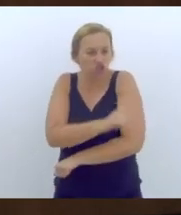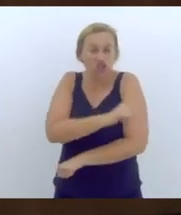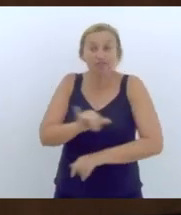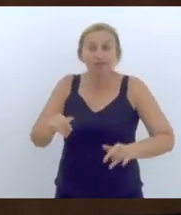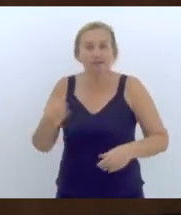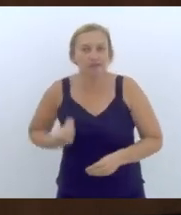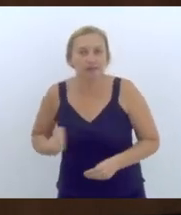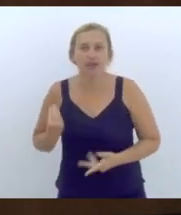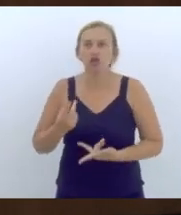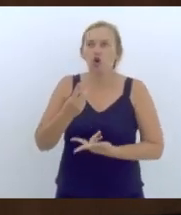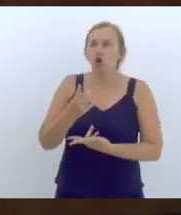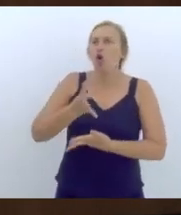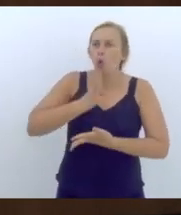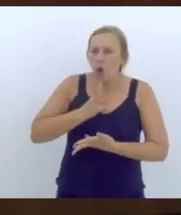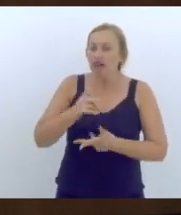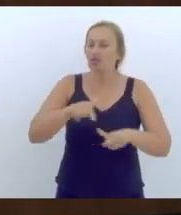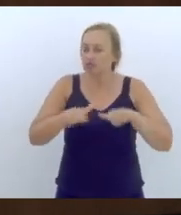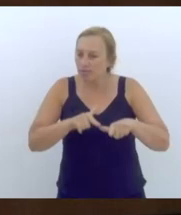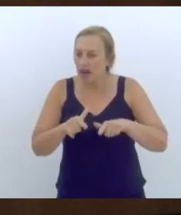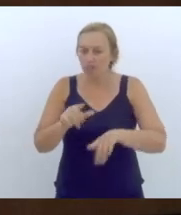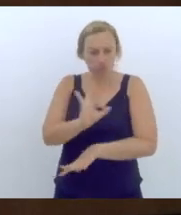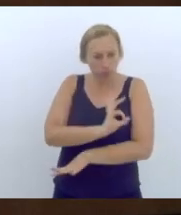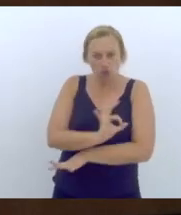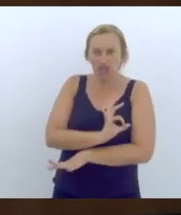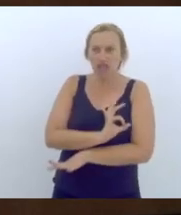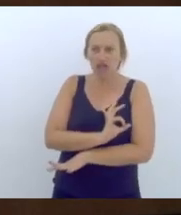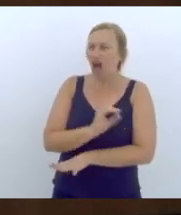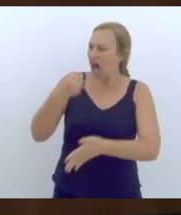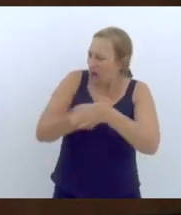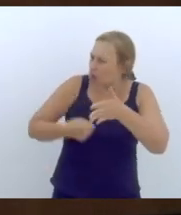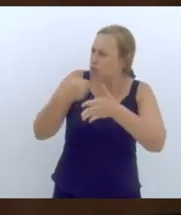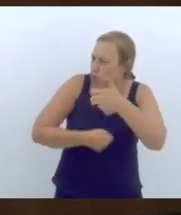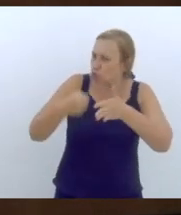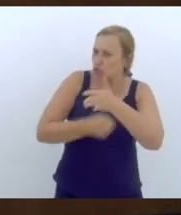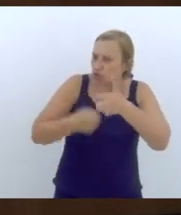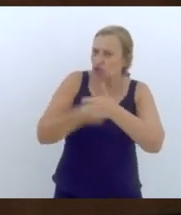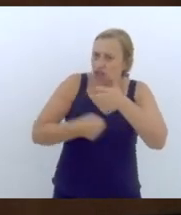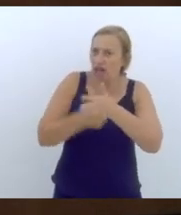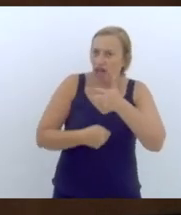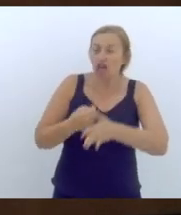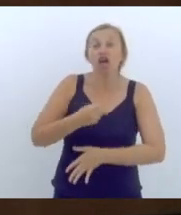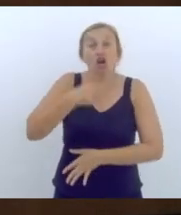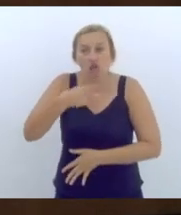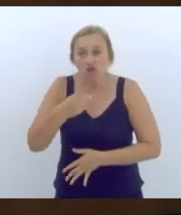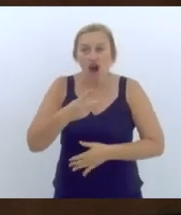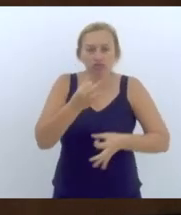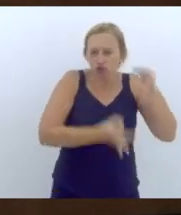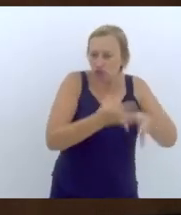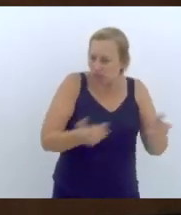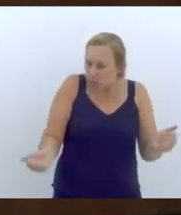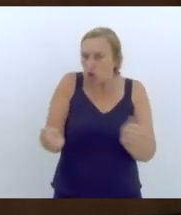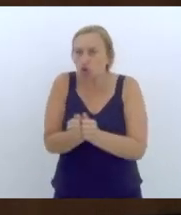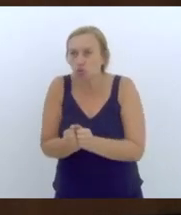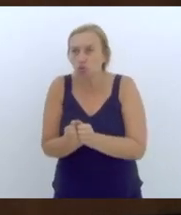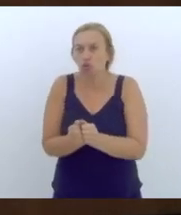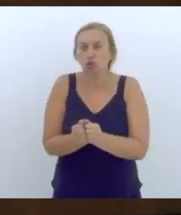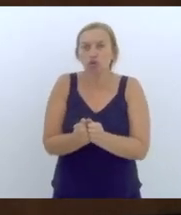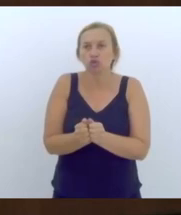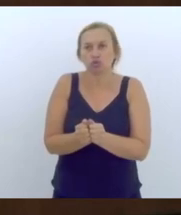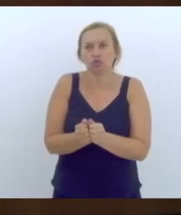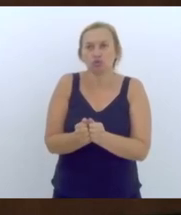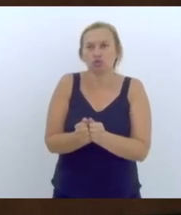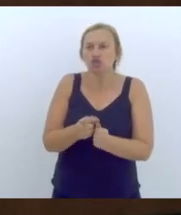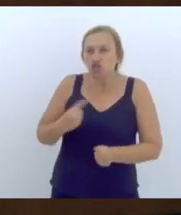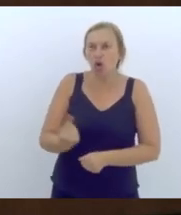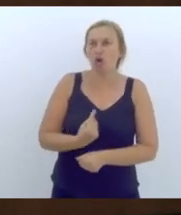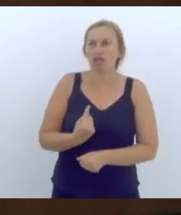passando. Reconheço o trabalho dos policiais, a luta e a batalha, onde eu falo que o judiciário tem que estar ao nosso lado. Quando